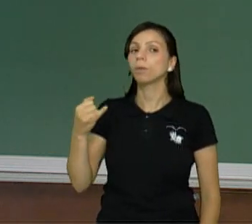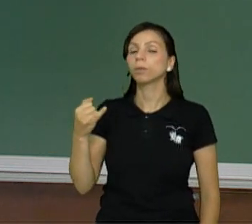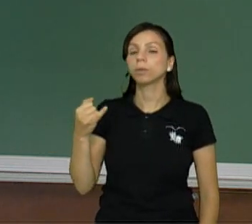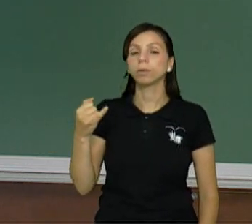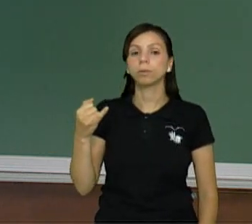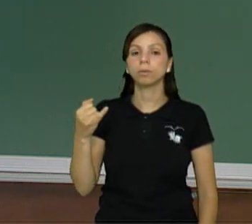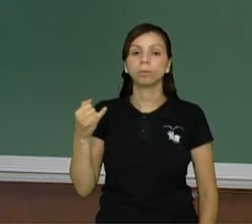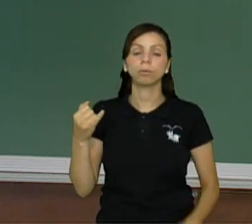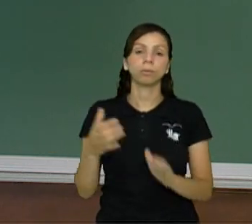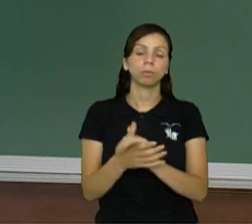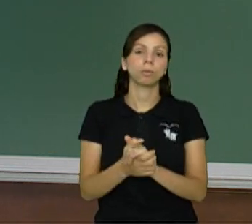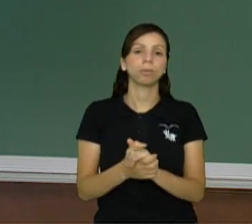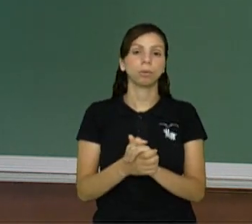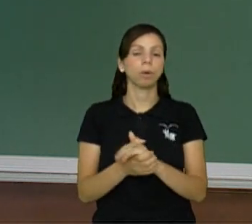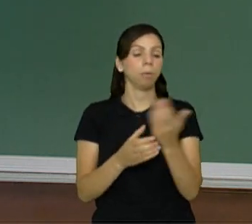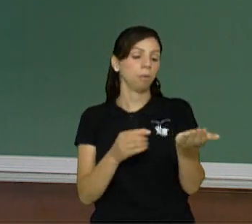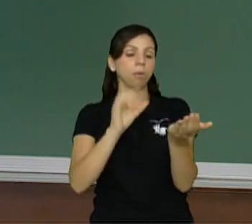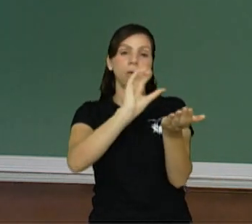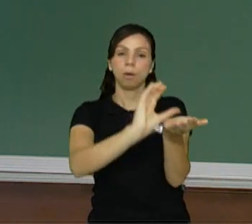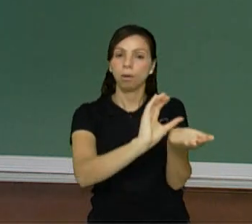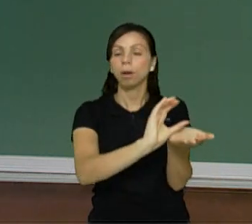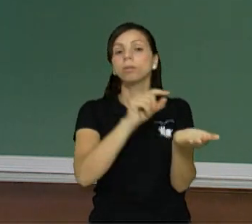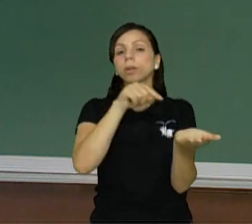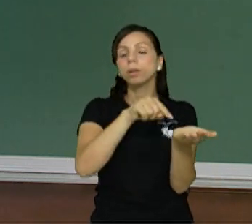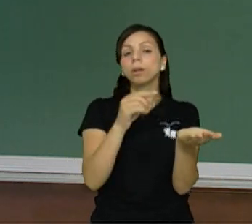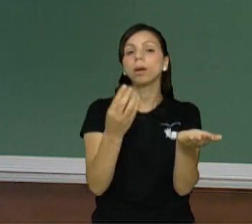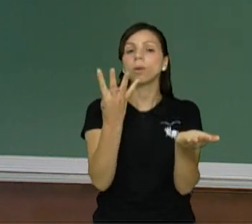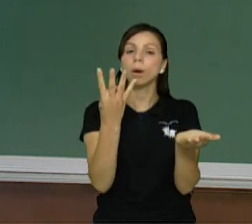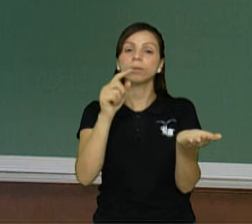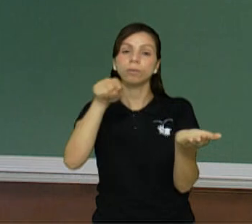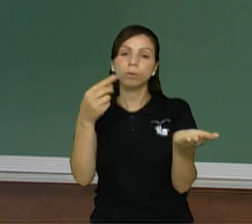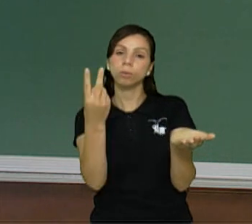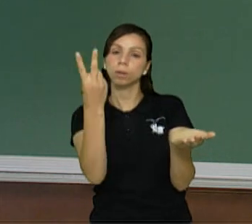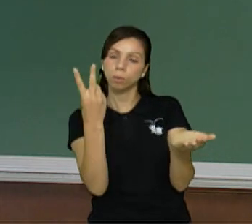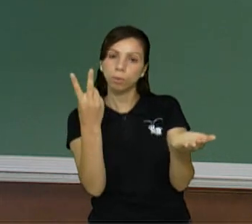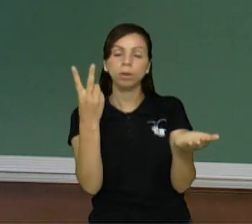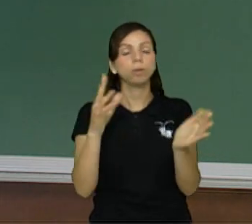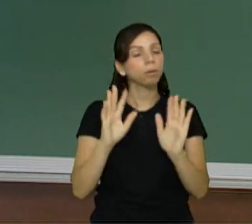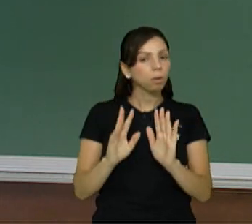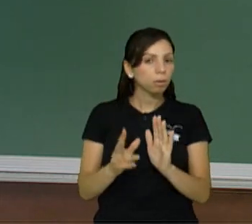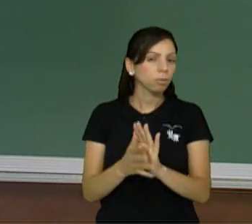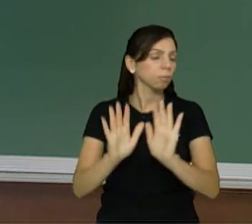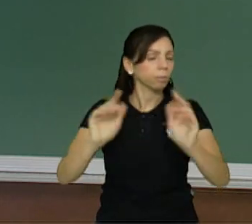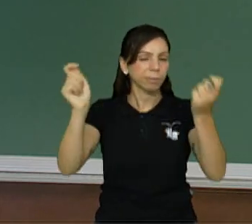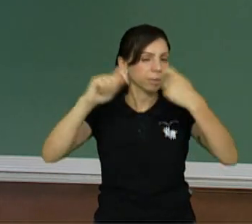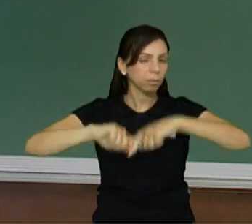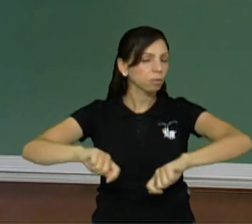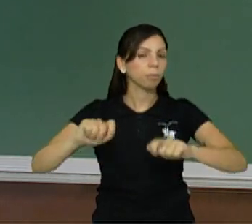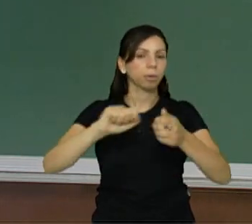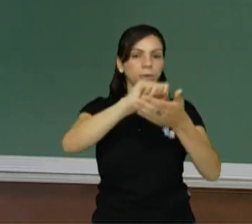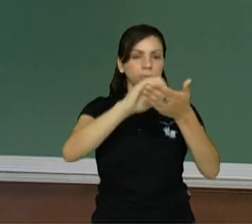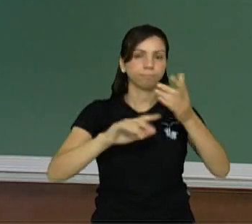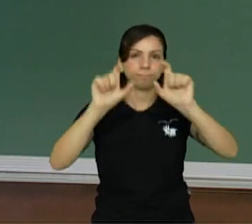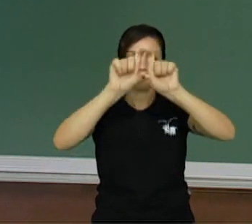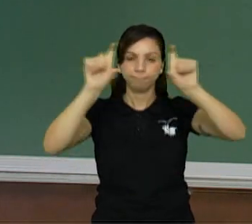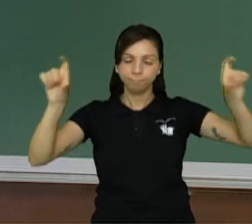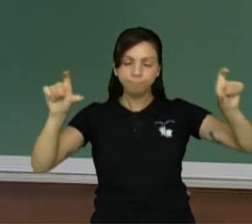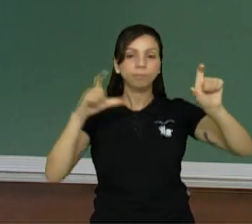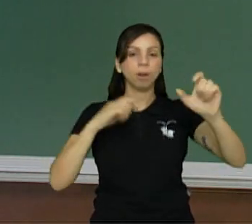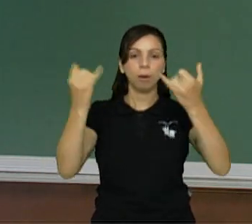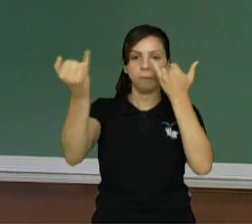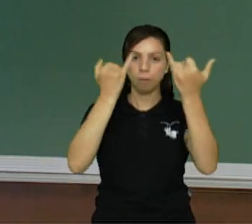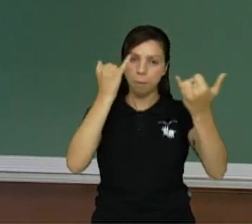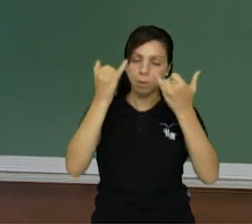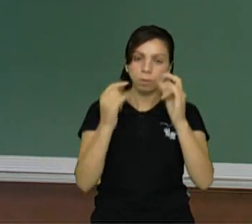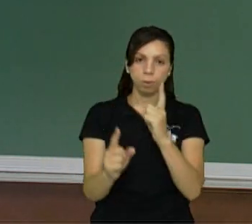uma caloria vale 4,2 joules, mas não precisa saber disso porque o enunciado sempre fornece na hora do exercício. Pessoal, tá,